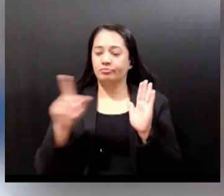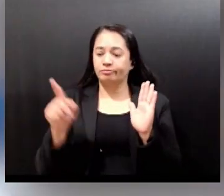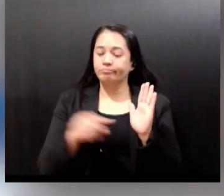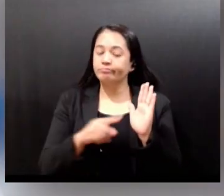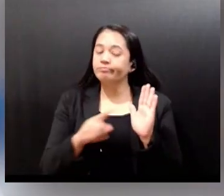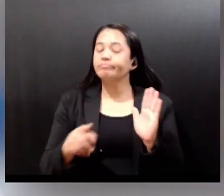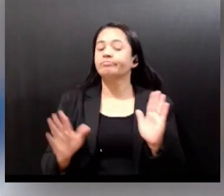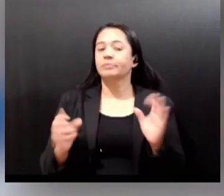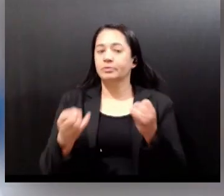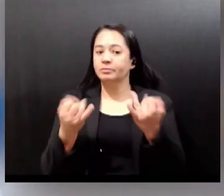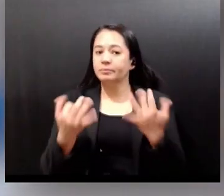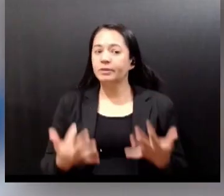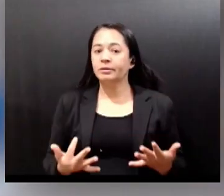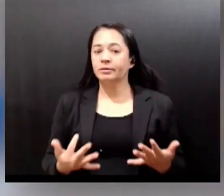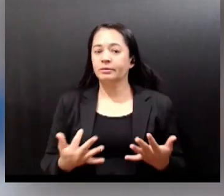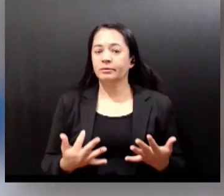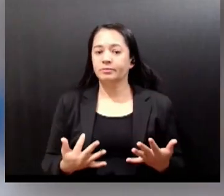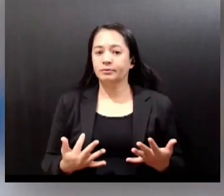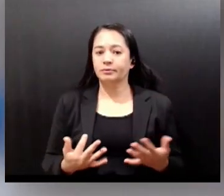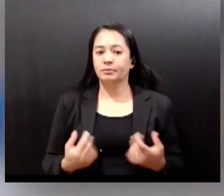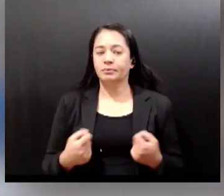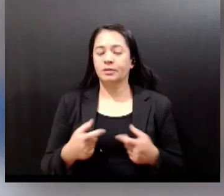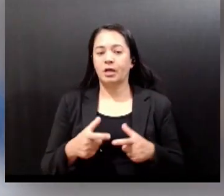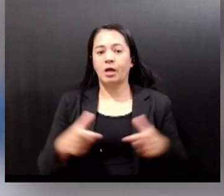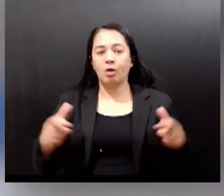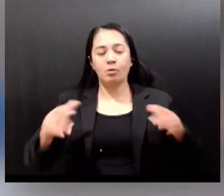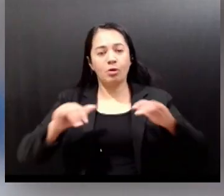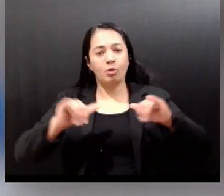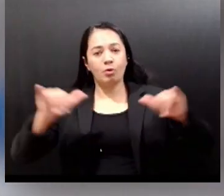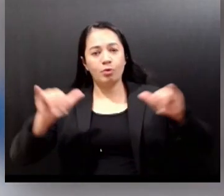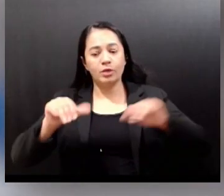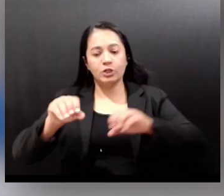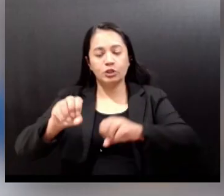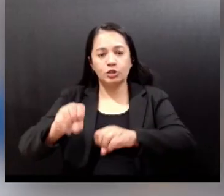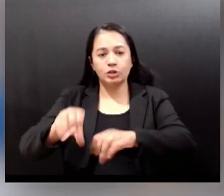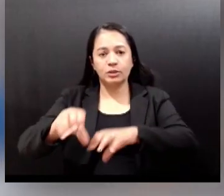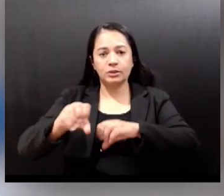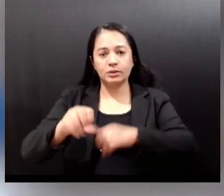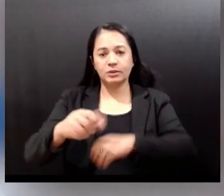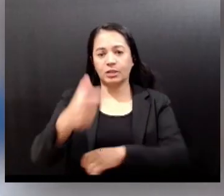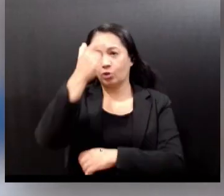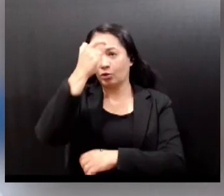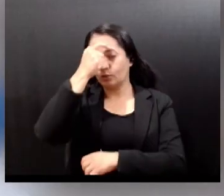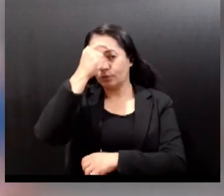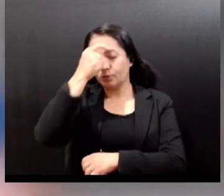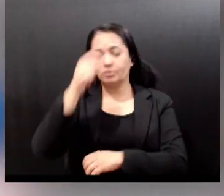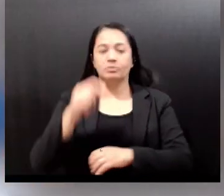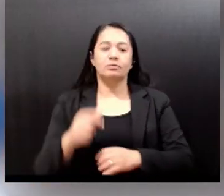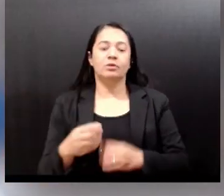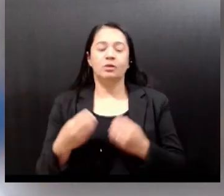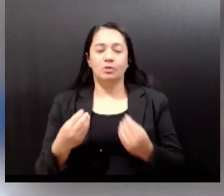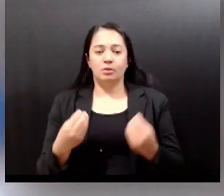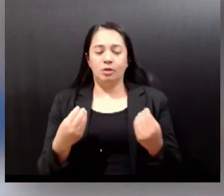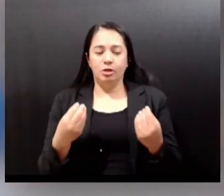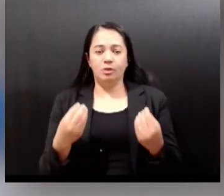assim, aumentar a campanha de orientação, conscientização, de educação, né? Para que esse serviço que está no mundo